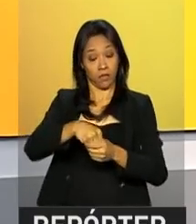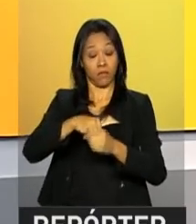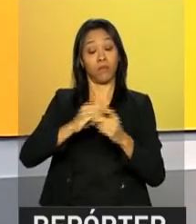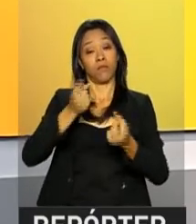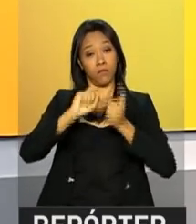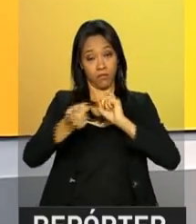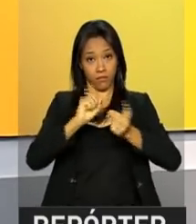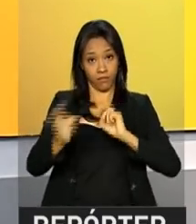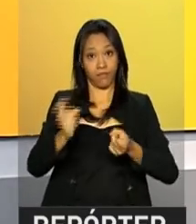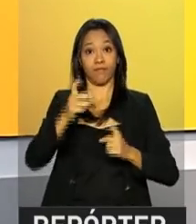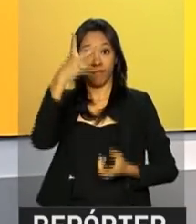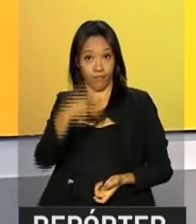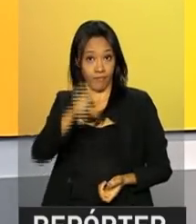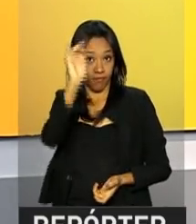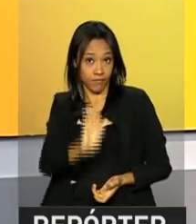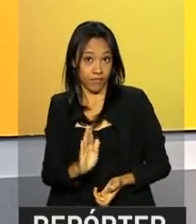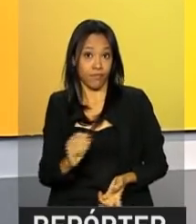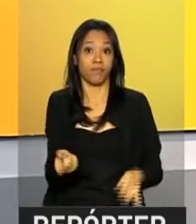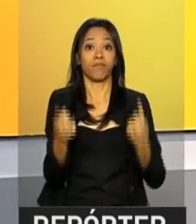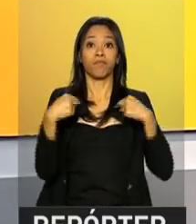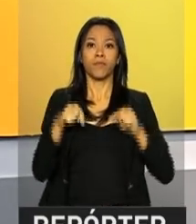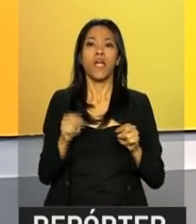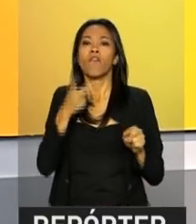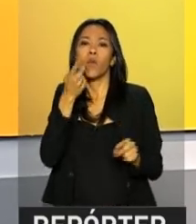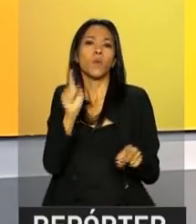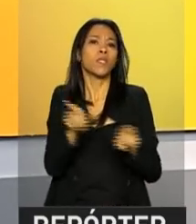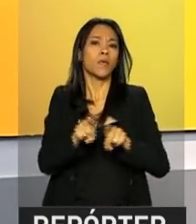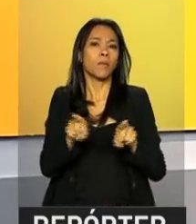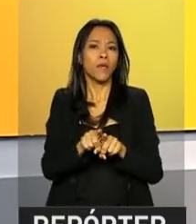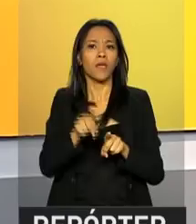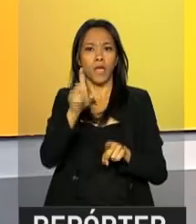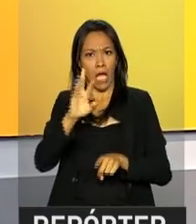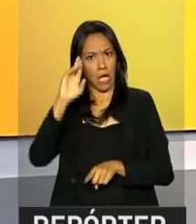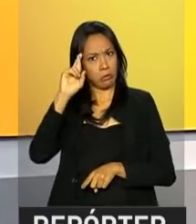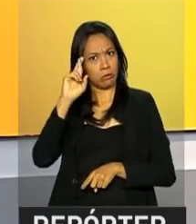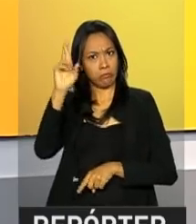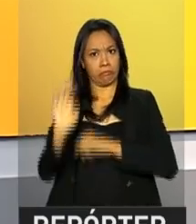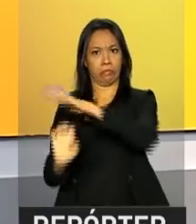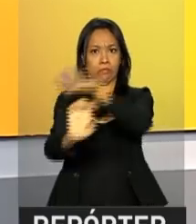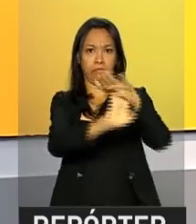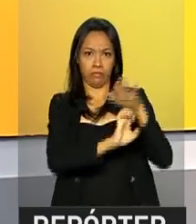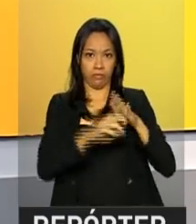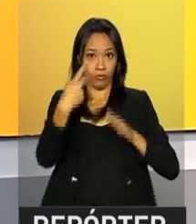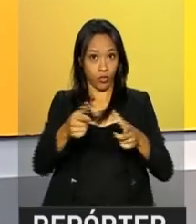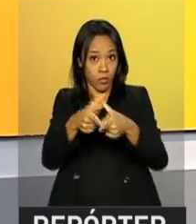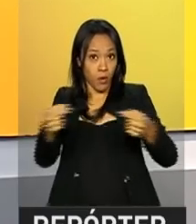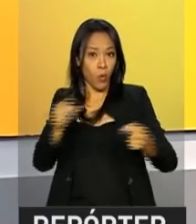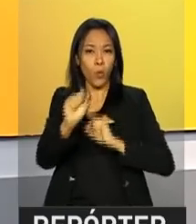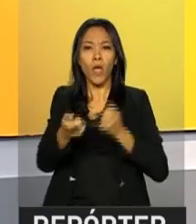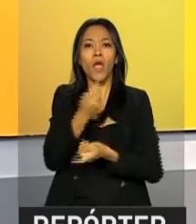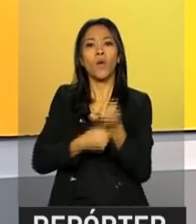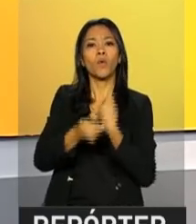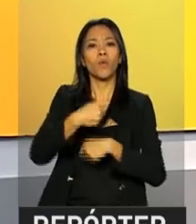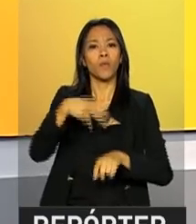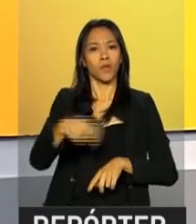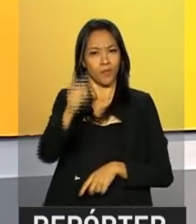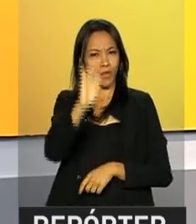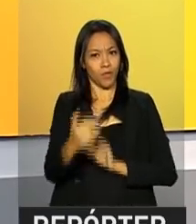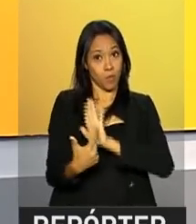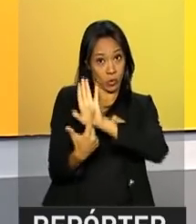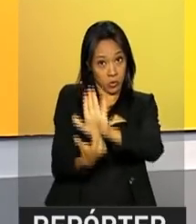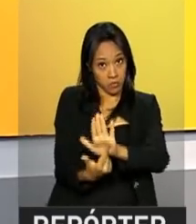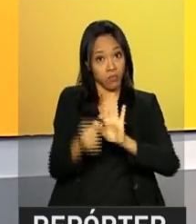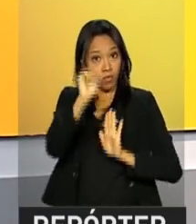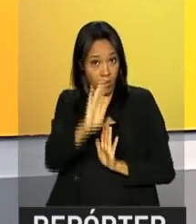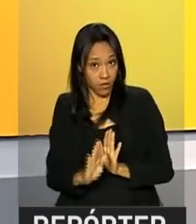governo vem realizando aqui no Brasil. Ele também falou aos empresários japoneses sobre a economia brasileira, mostrando